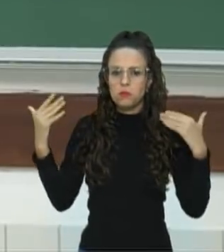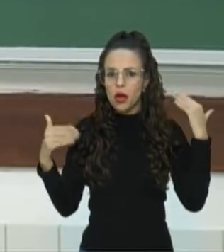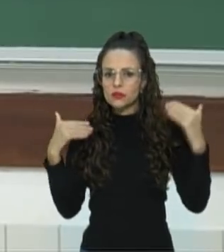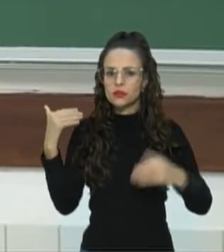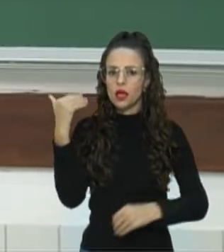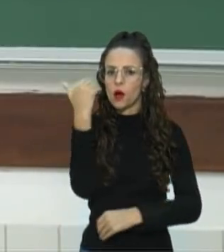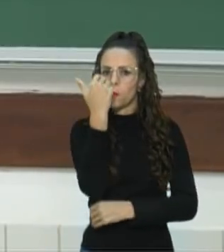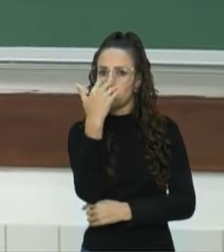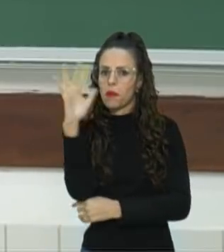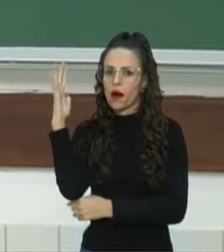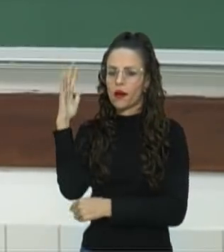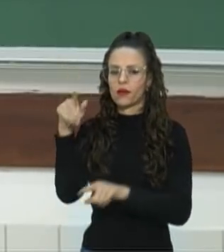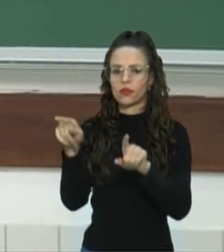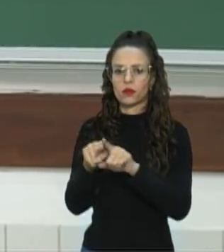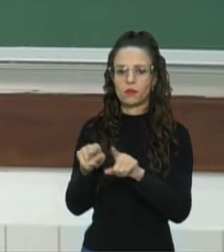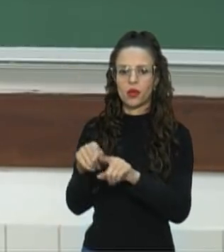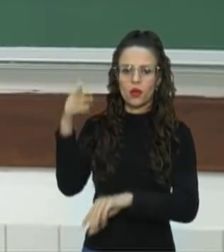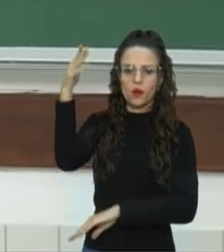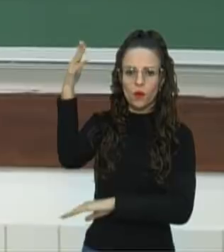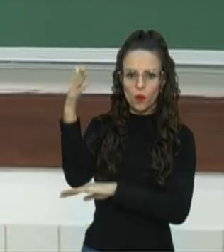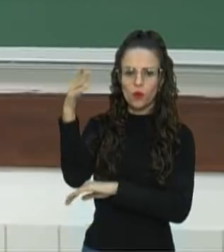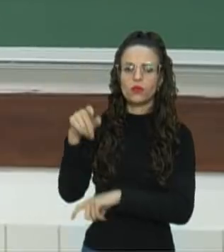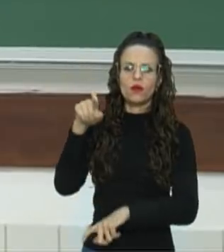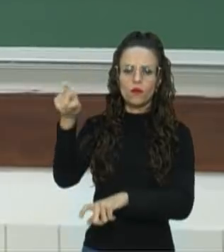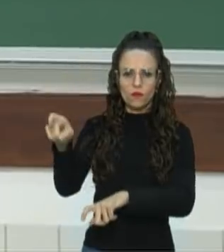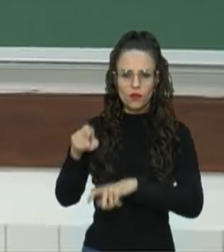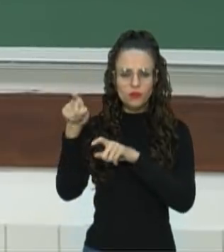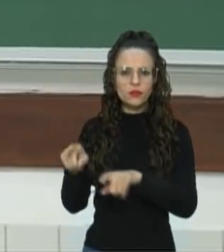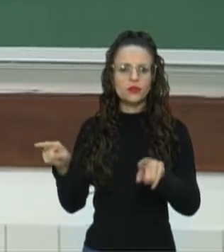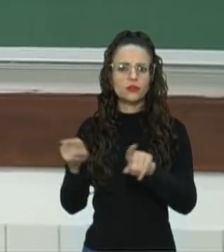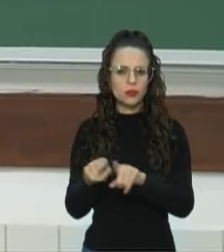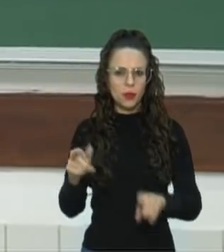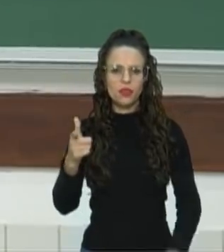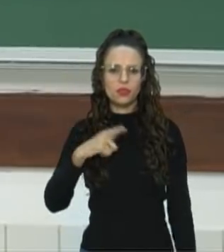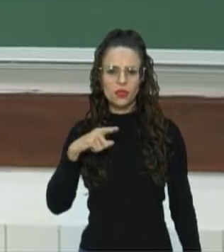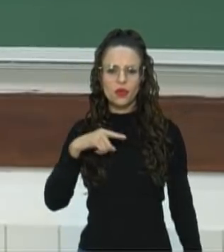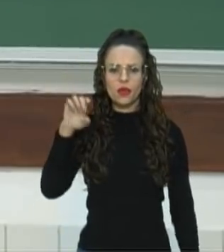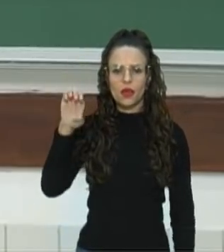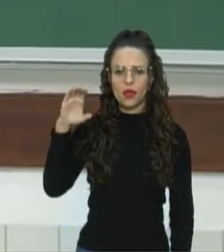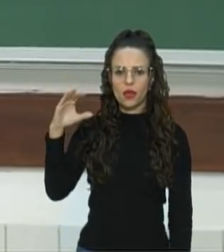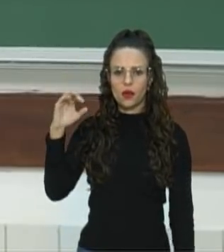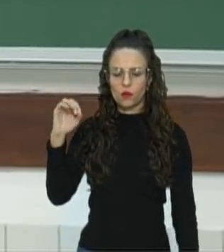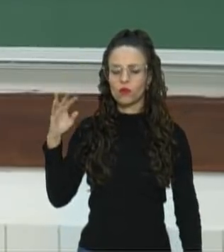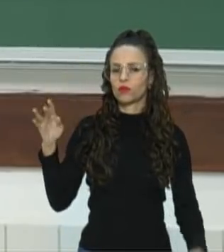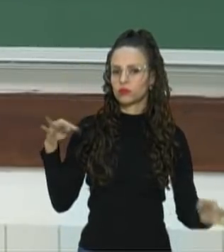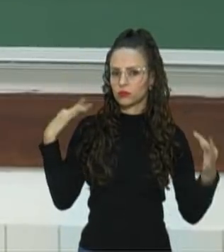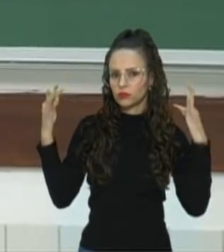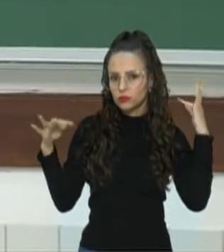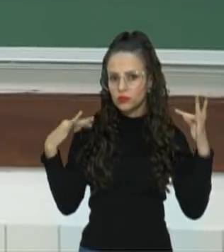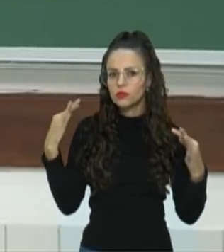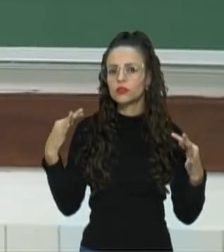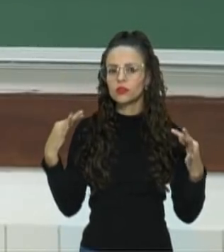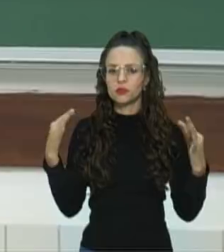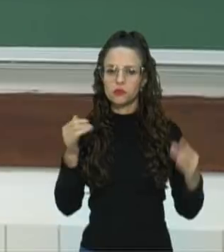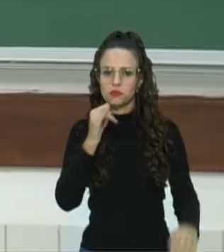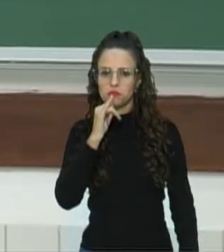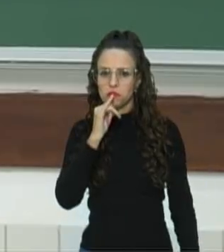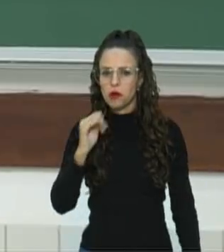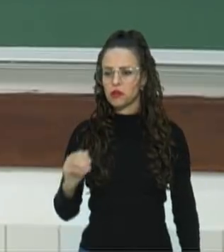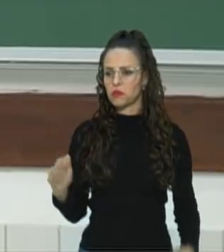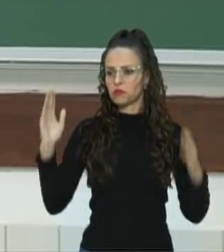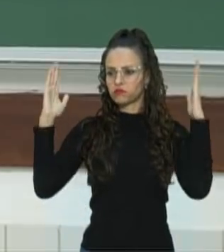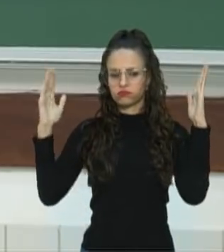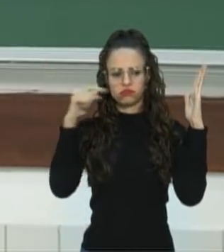que utilizam bastante do ecoturismo, exploram as práticas do ecoturismo, né? Criar outros mecanismos como postes